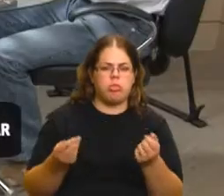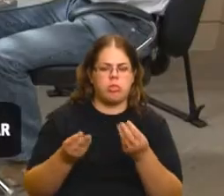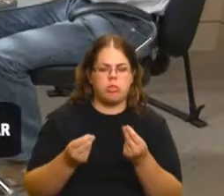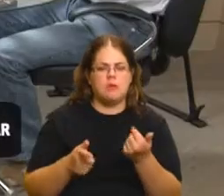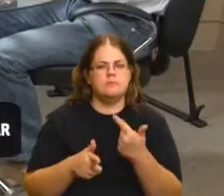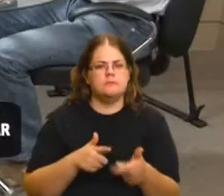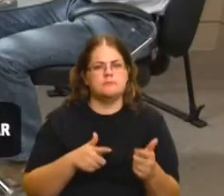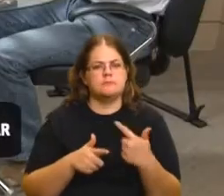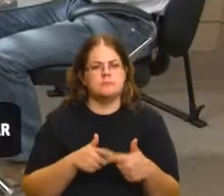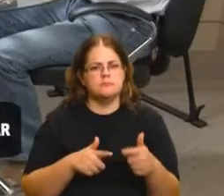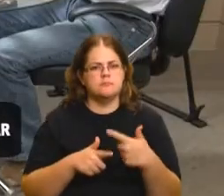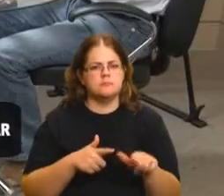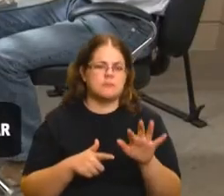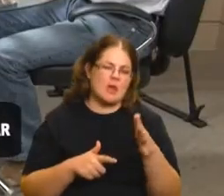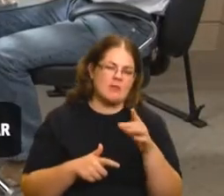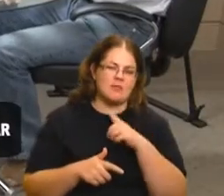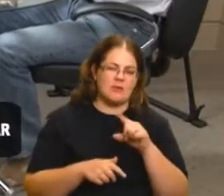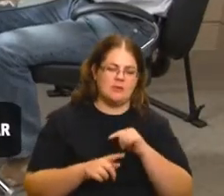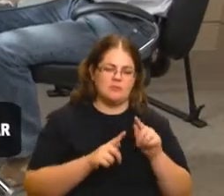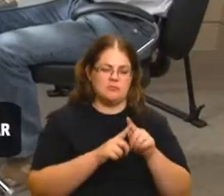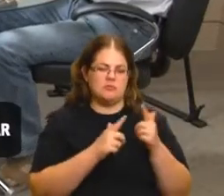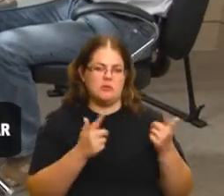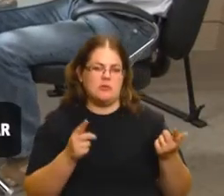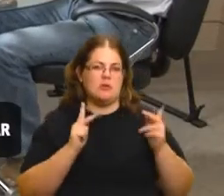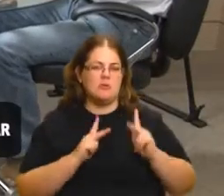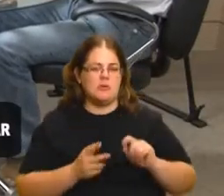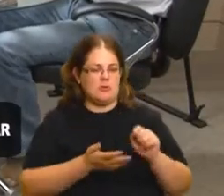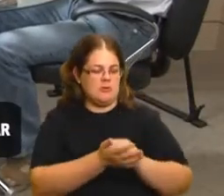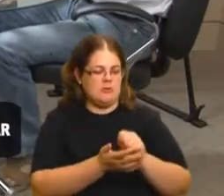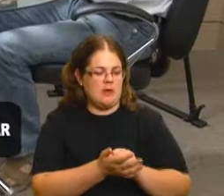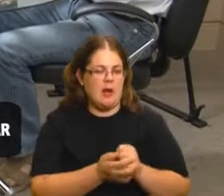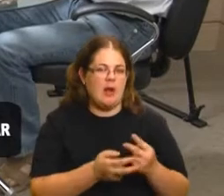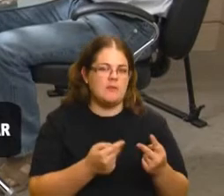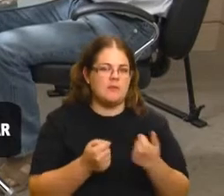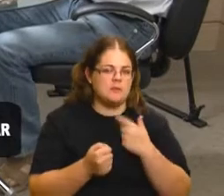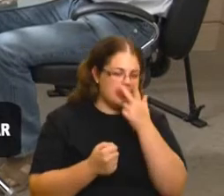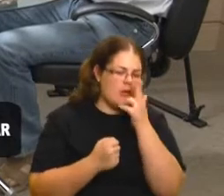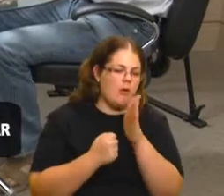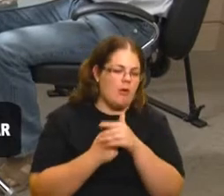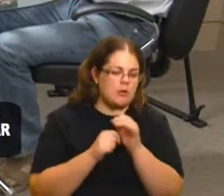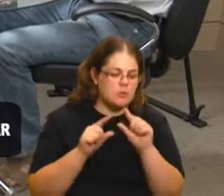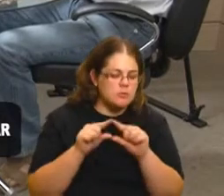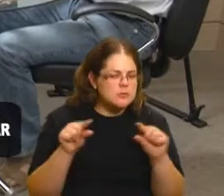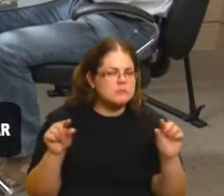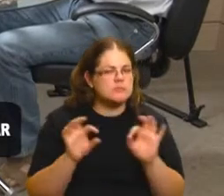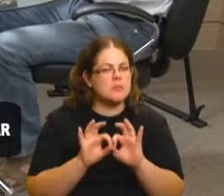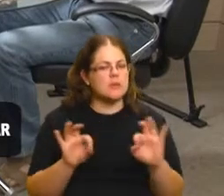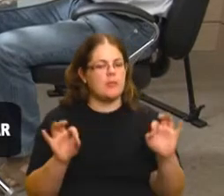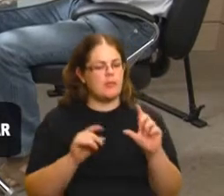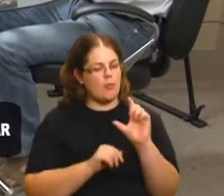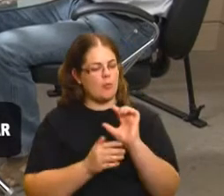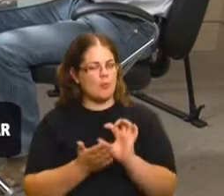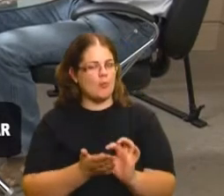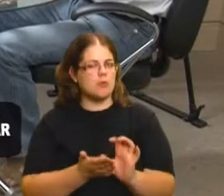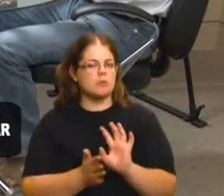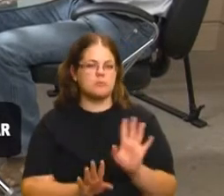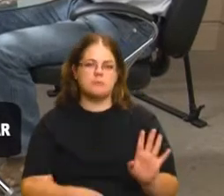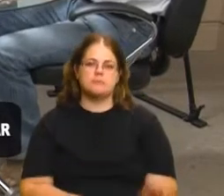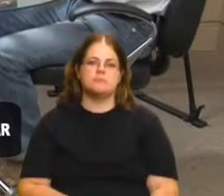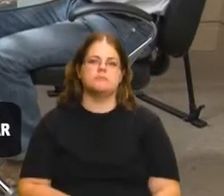existe, às vezes, em algum jornal, alguém que escreve algo, etc. Mas aí vai